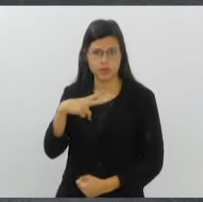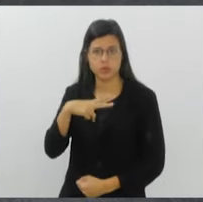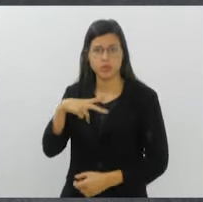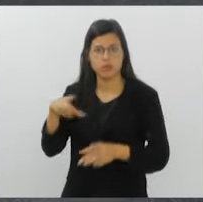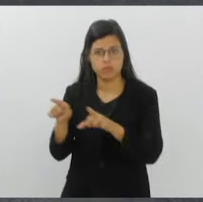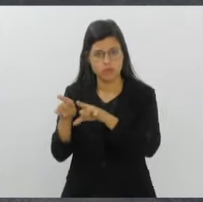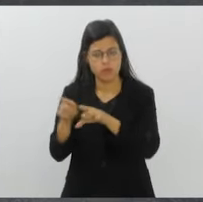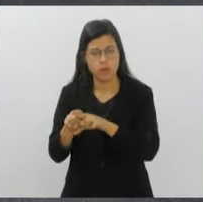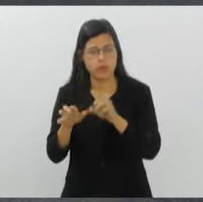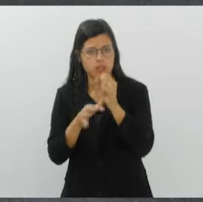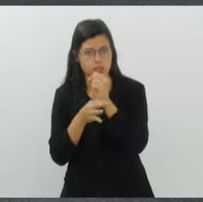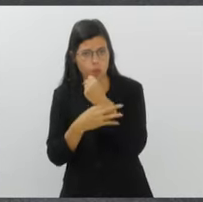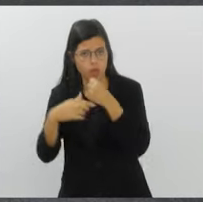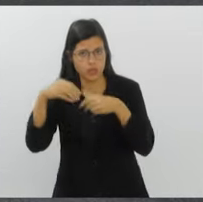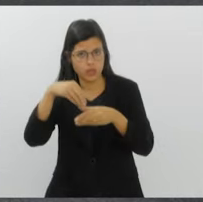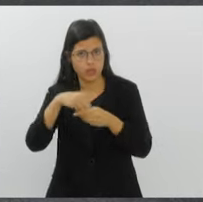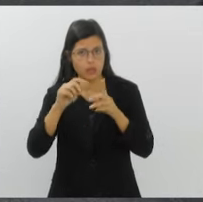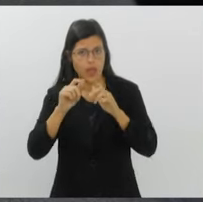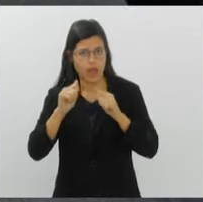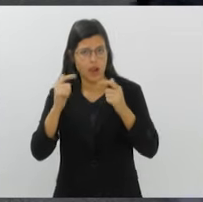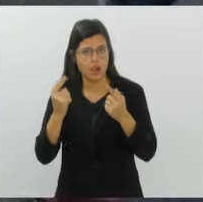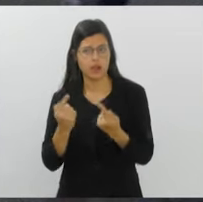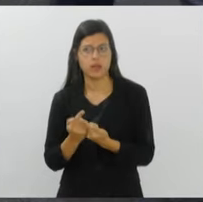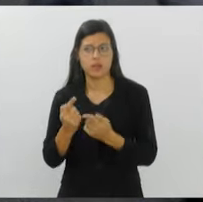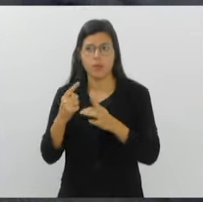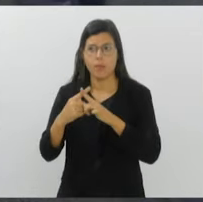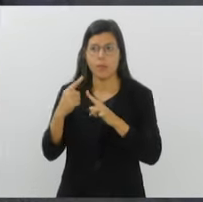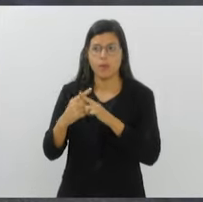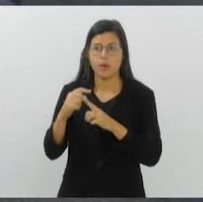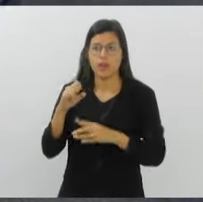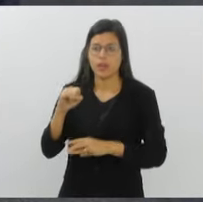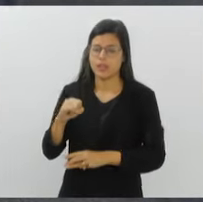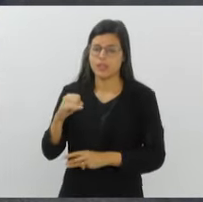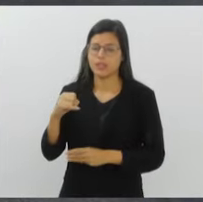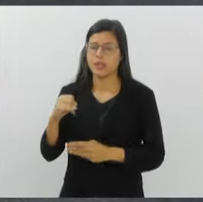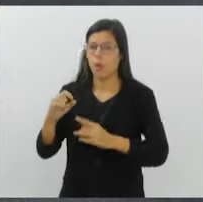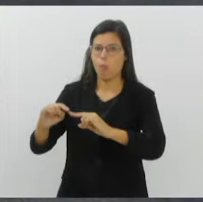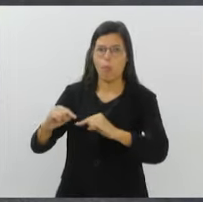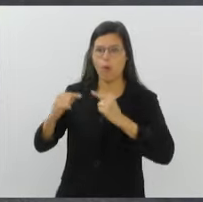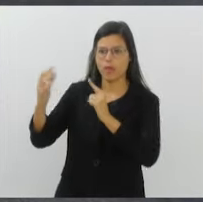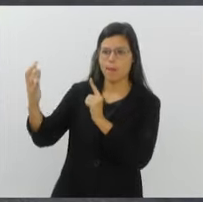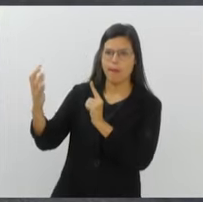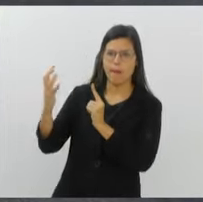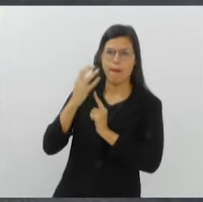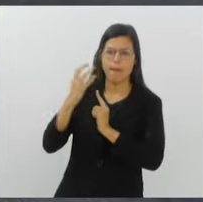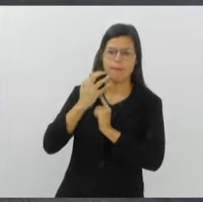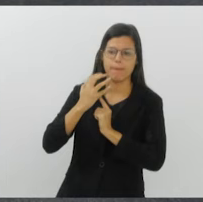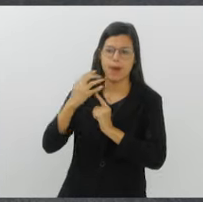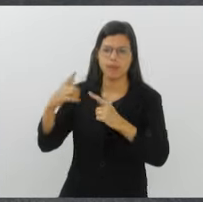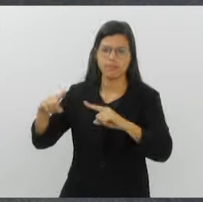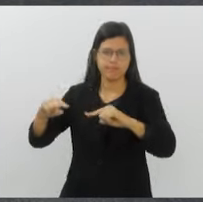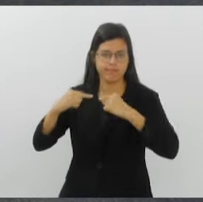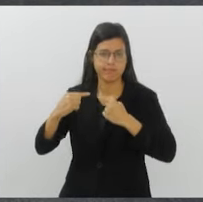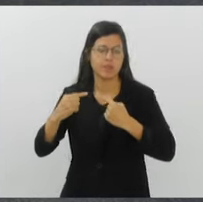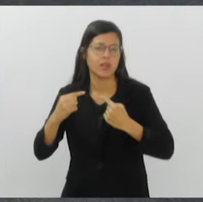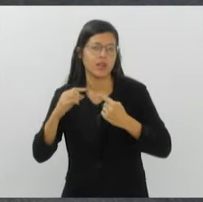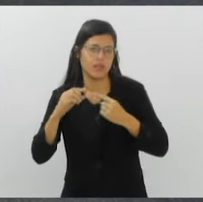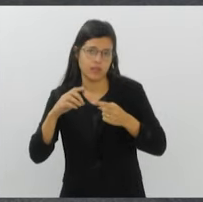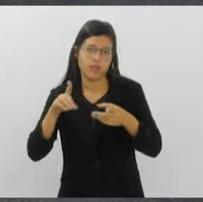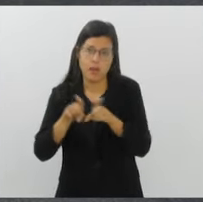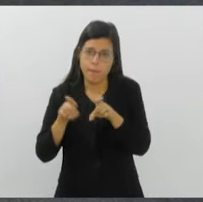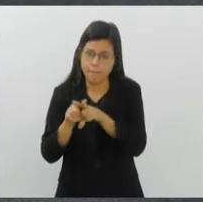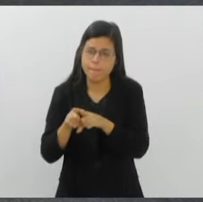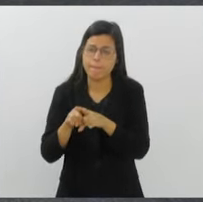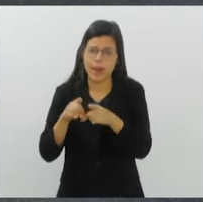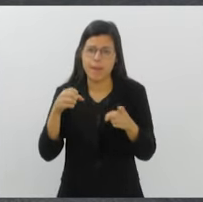dentro da própria Assembleia Legislativa, porque se atinge a mim, eu não tenho dúvida, atinge a toda democracia,